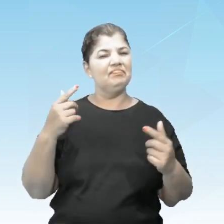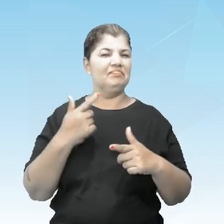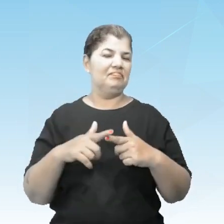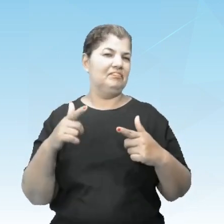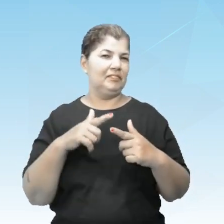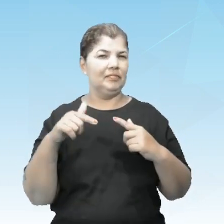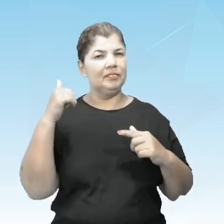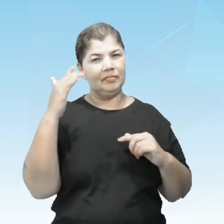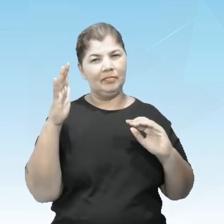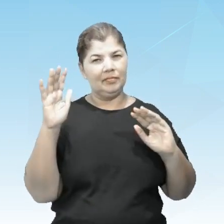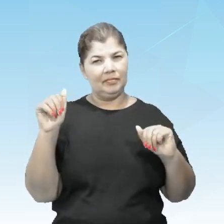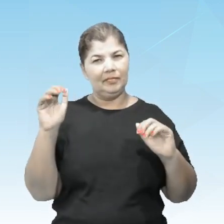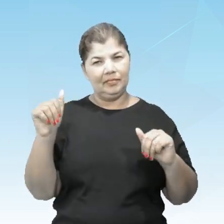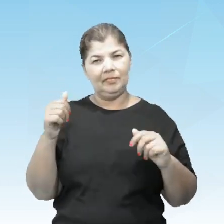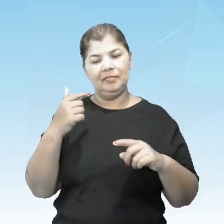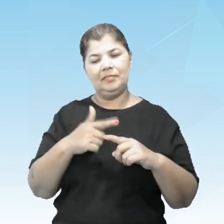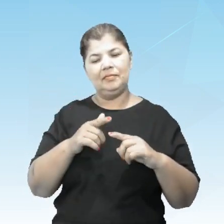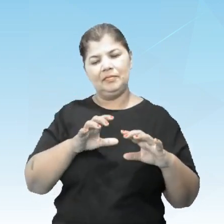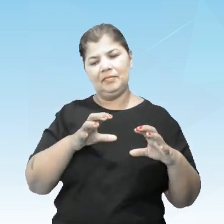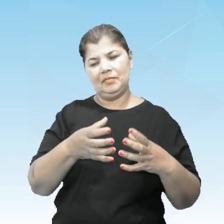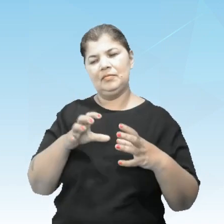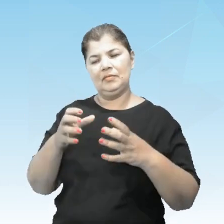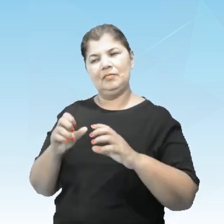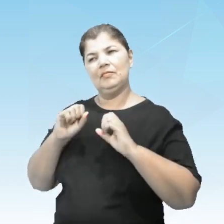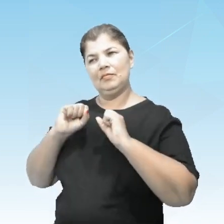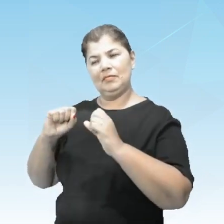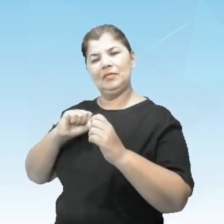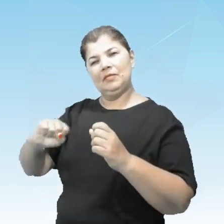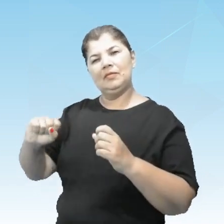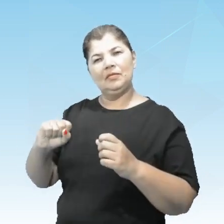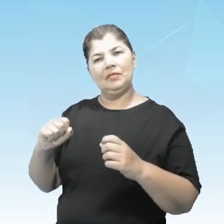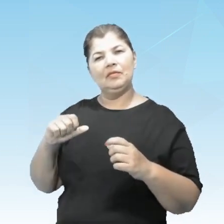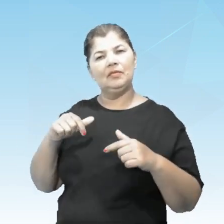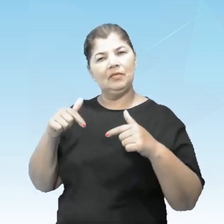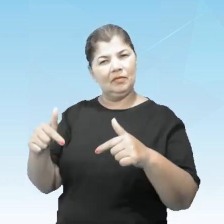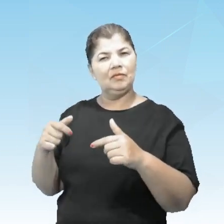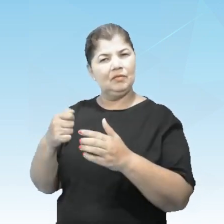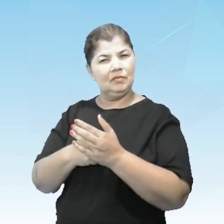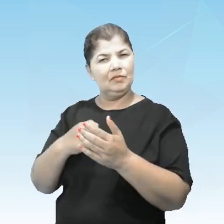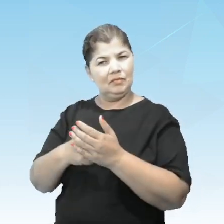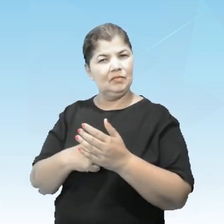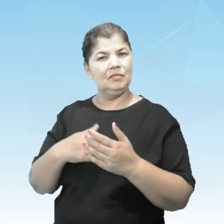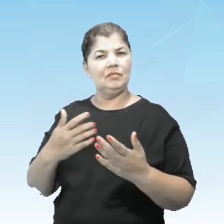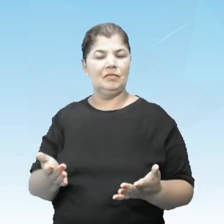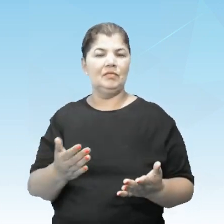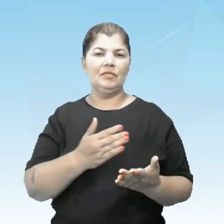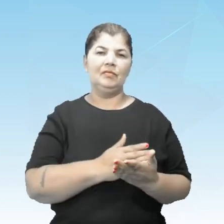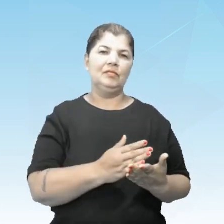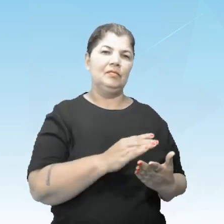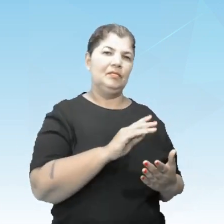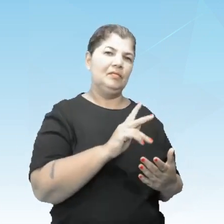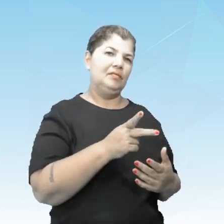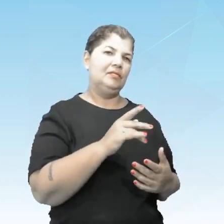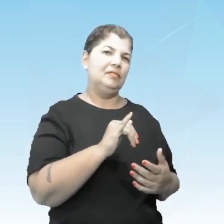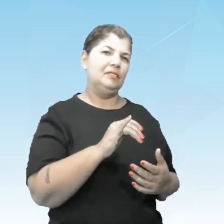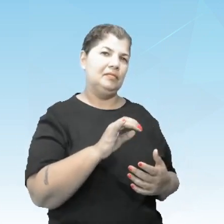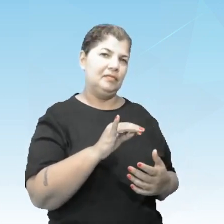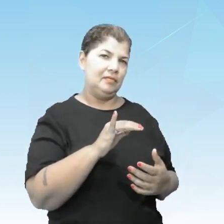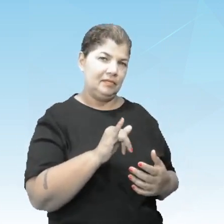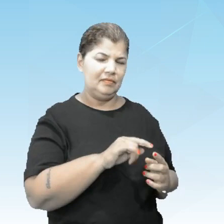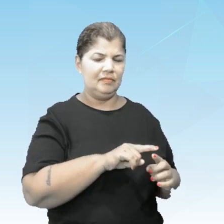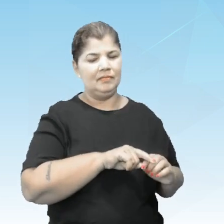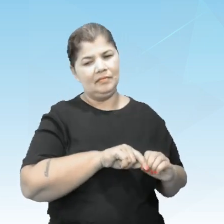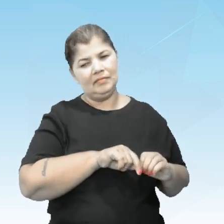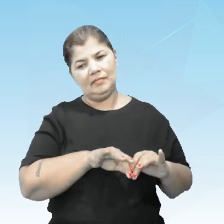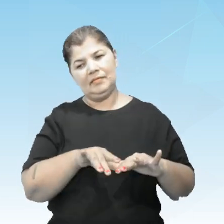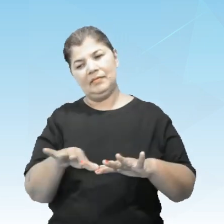as colônias estavam reivindicando a luta, né? Então começa lá pelo Haiti e se difunde, né? Então a